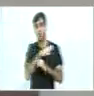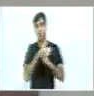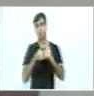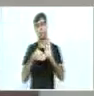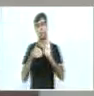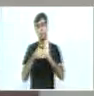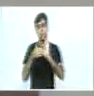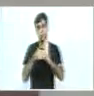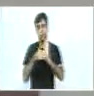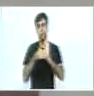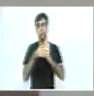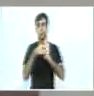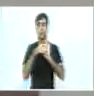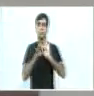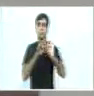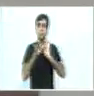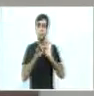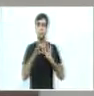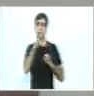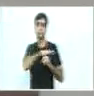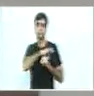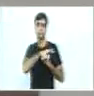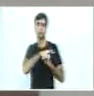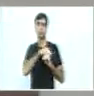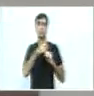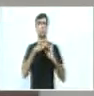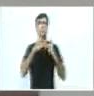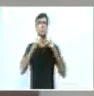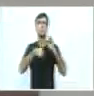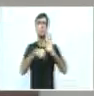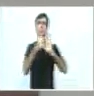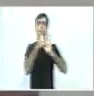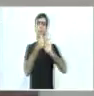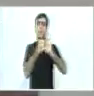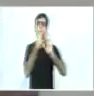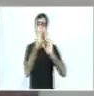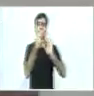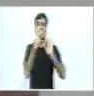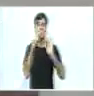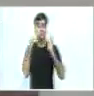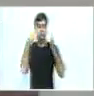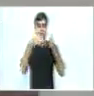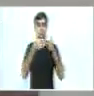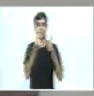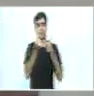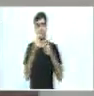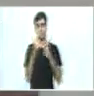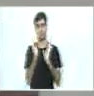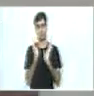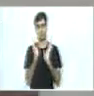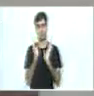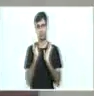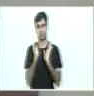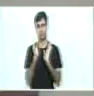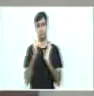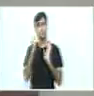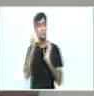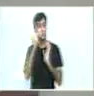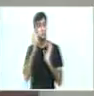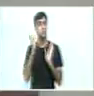cargos e salário, todos aqueles pontos que não tem vinculação orçamentária, para que